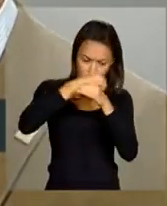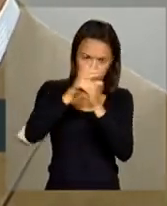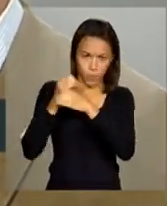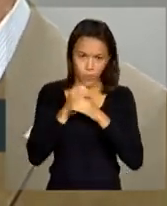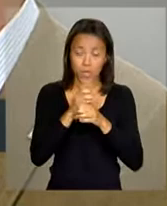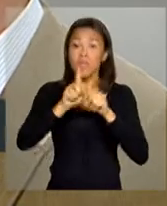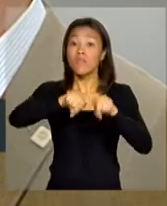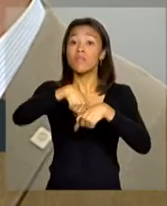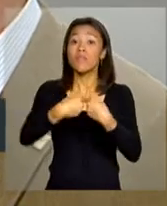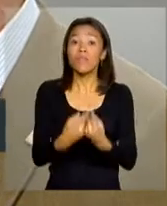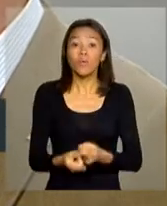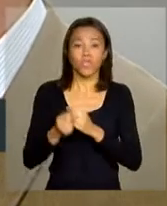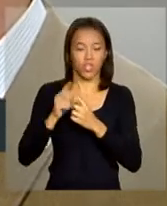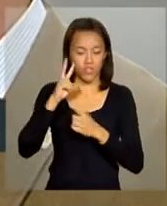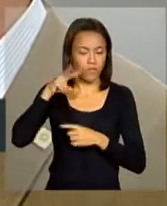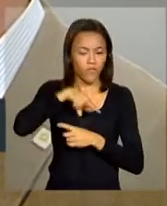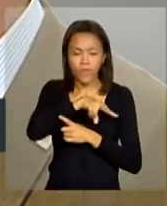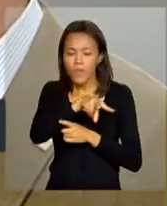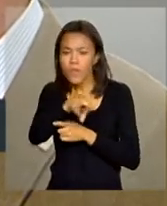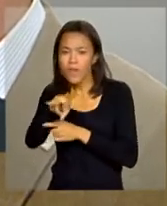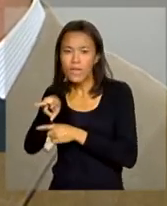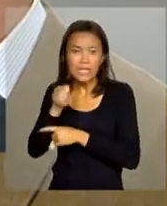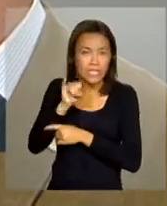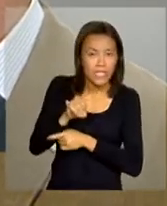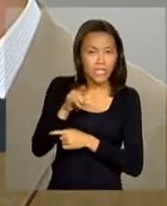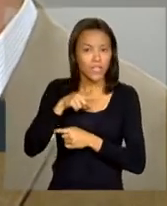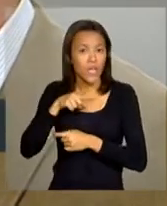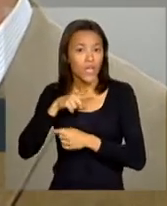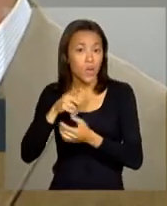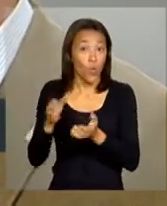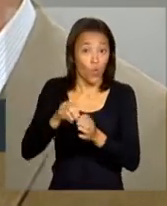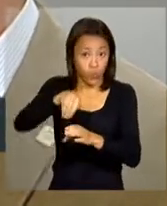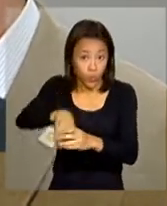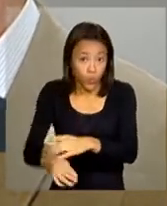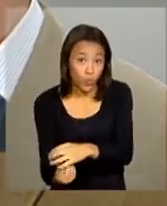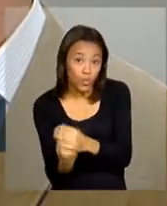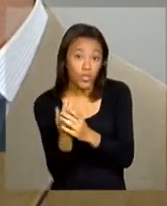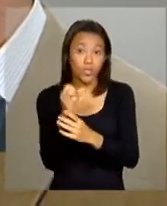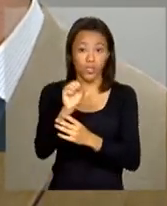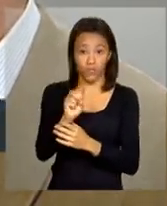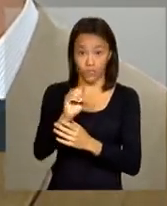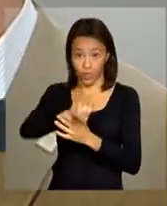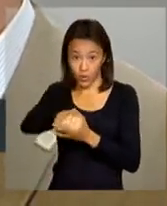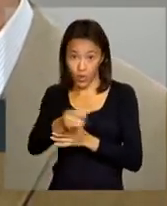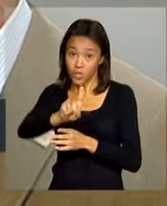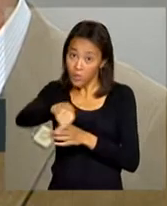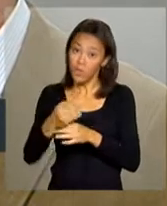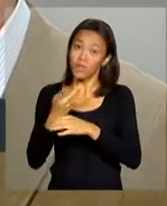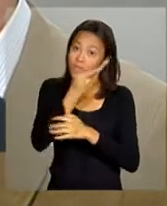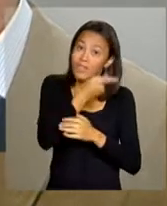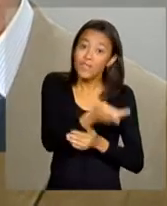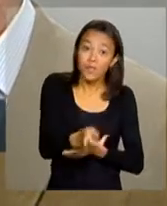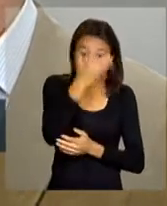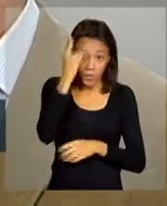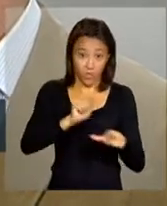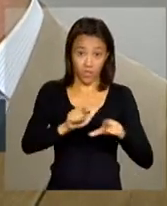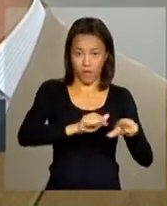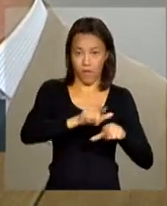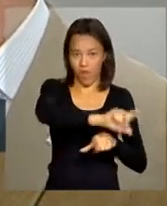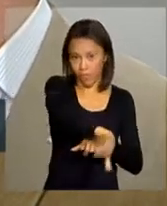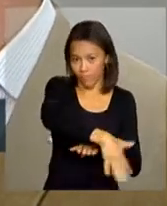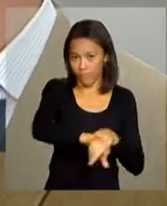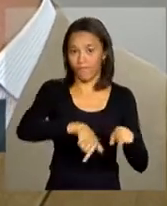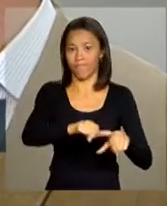a gente nós fazemos sobrevoo para poder verificar se há o cultivo de soja e finalmente Visitamos o produtor rural então há realmente um